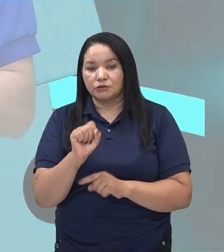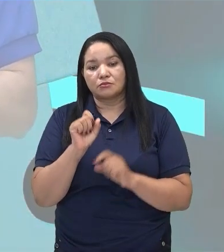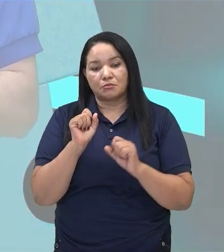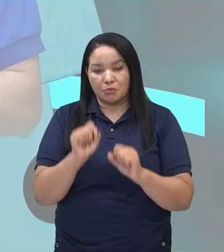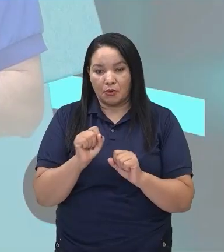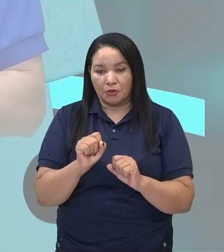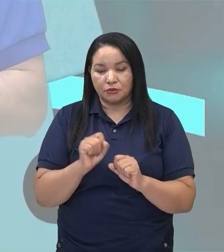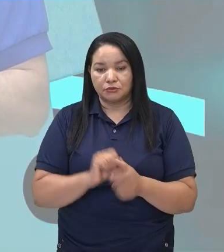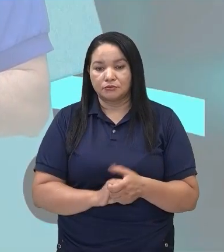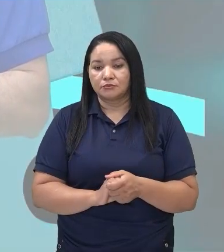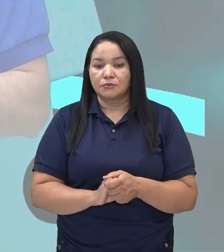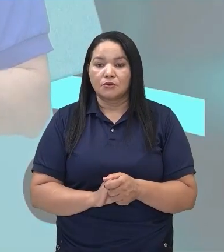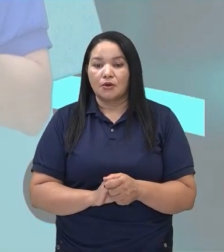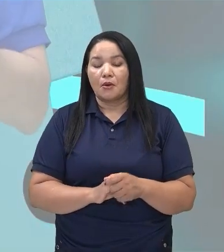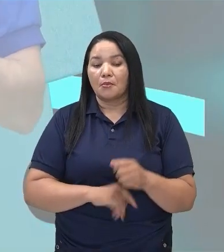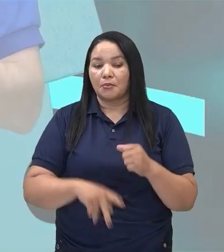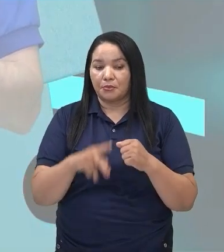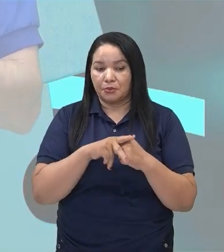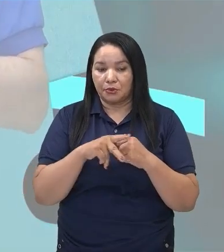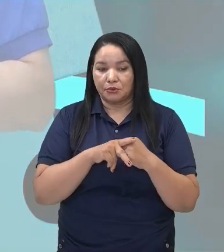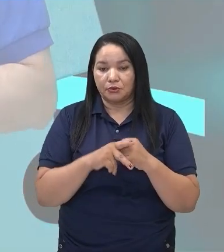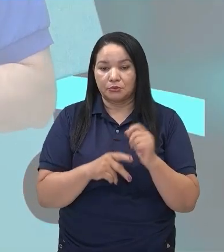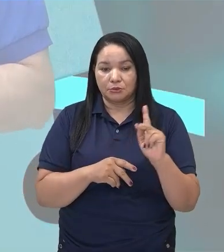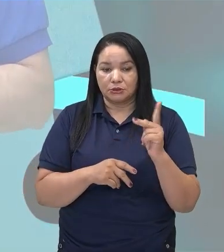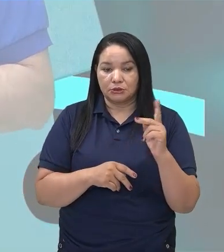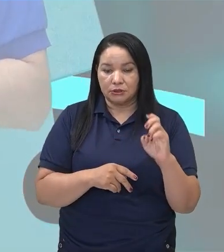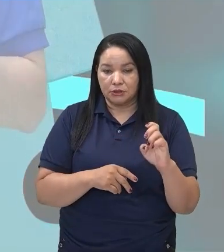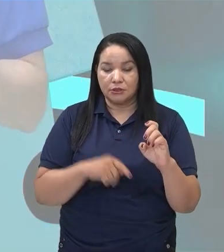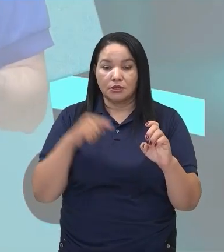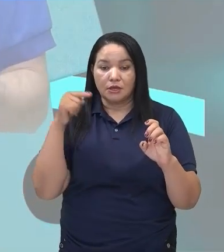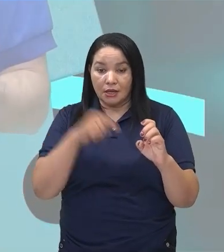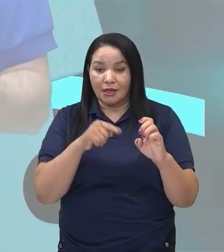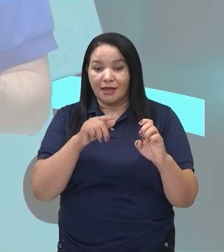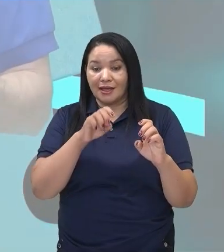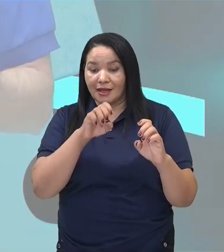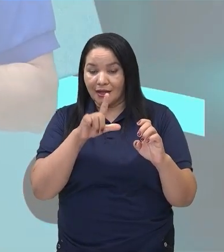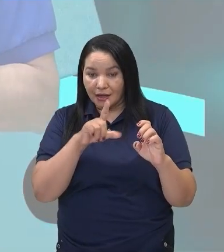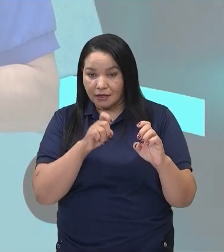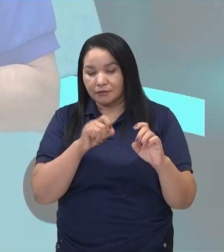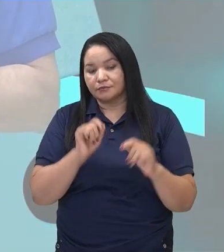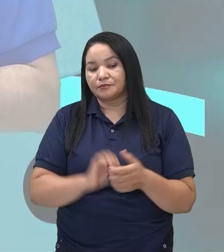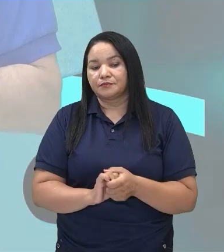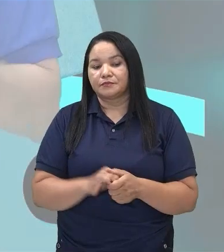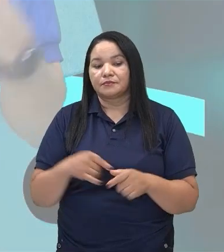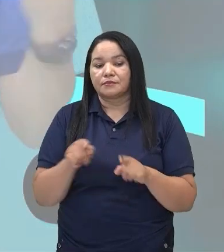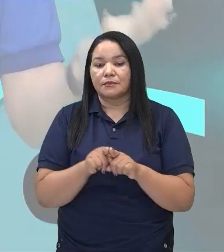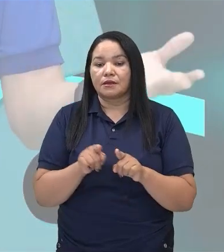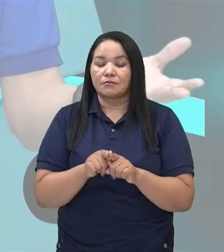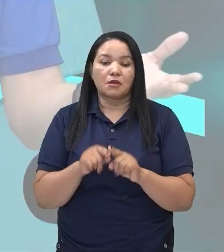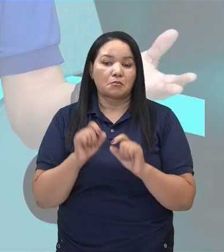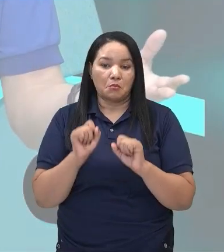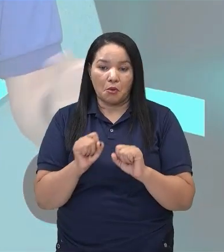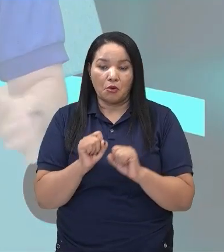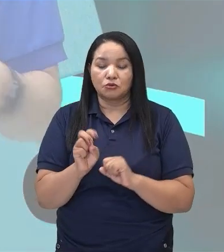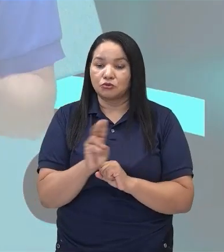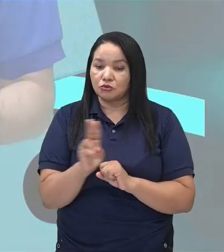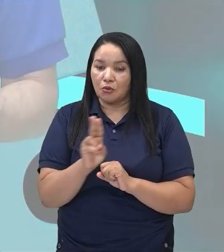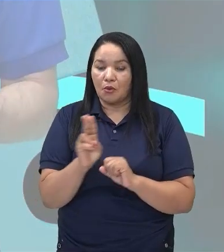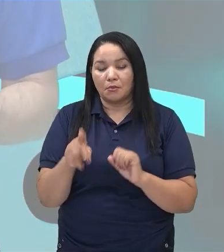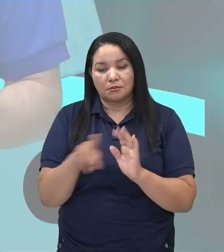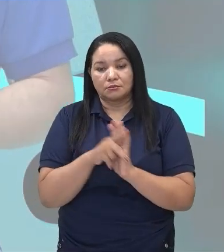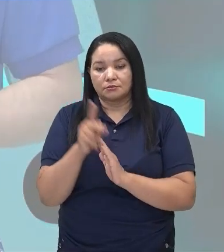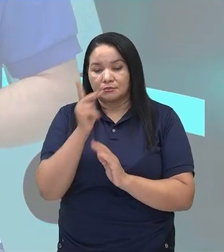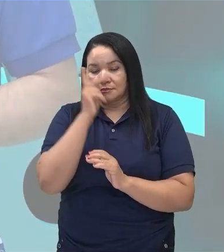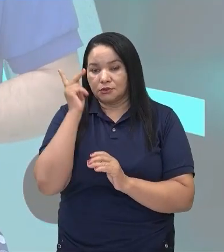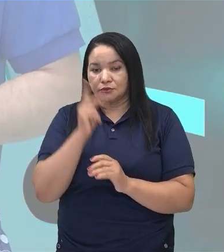que é o pronome, né, que significa ele, ou posso utilizar um nome próprio, Solomon, para me referir a ele também. De